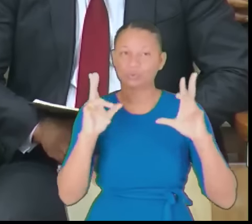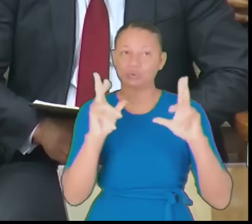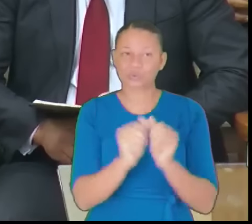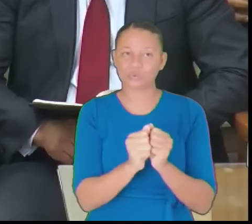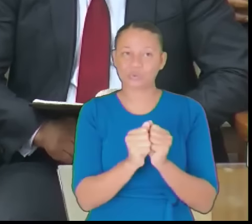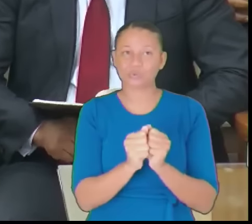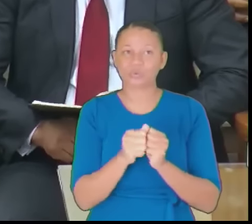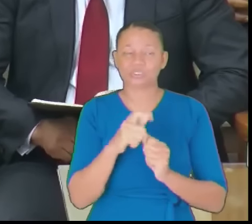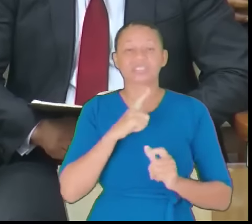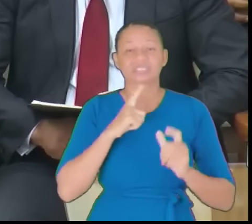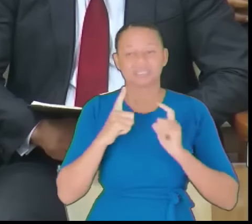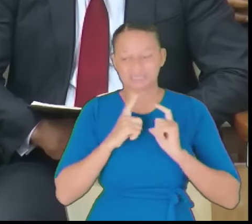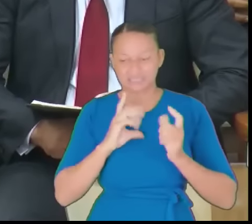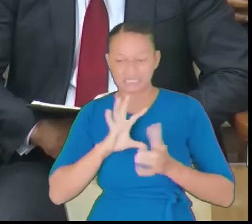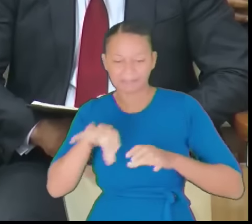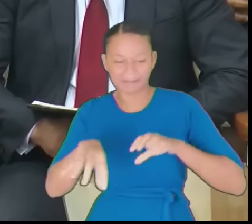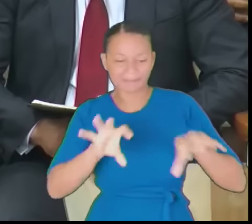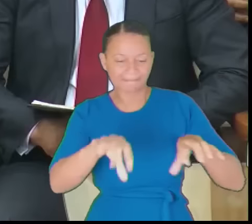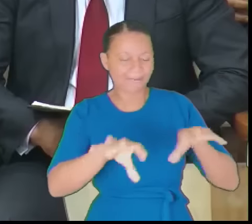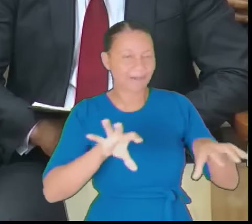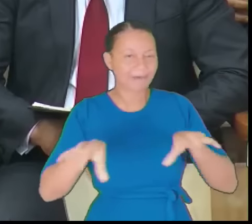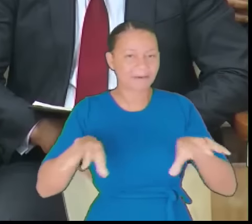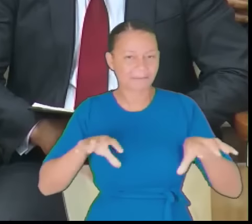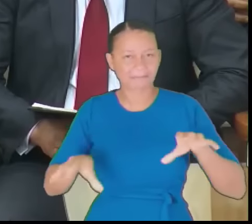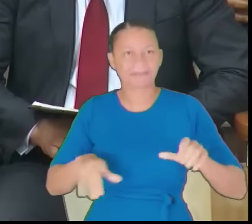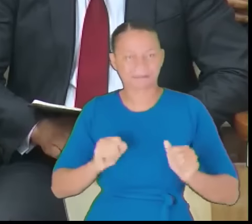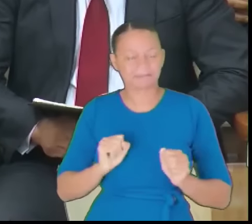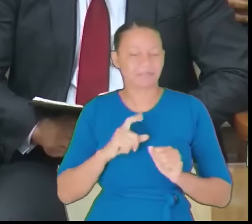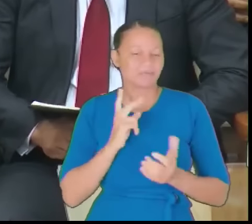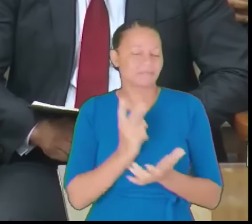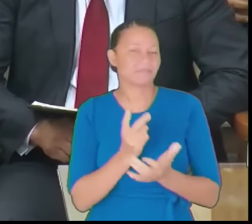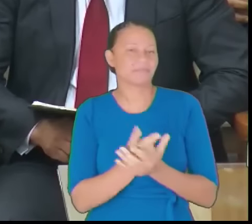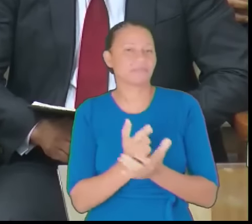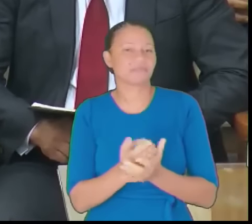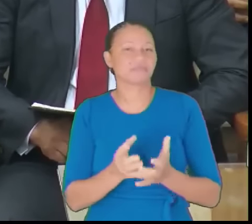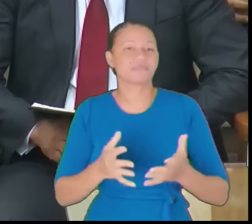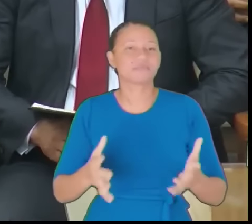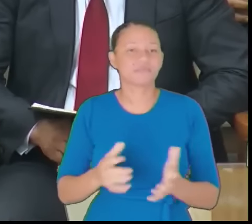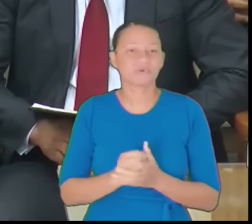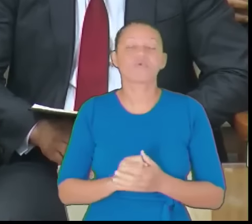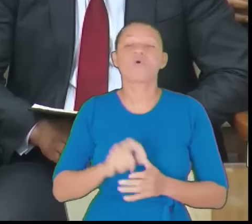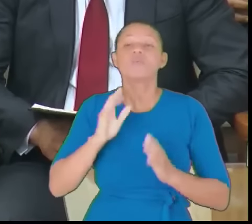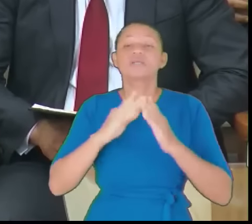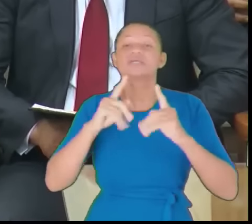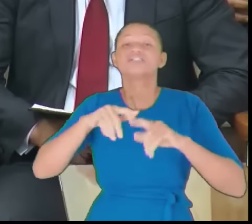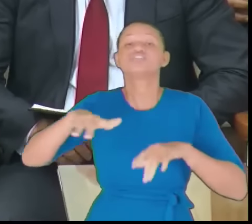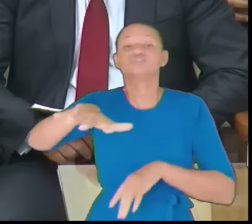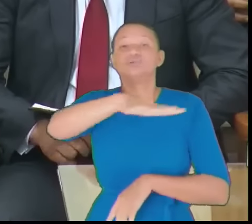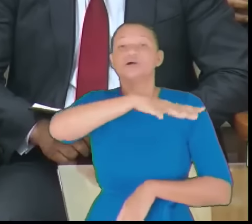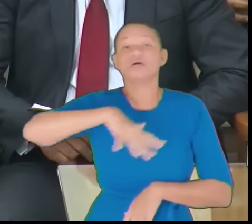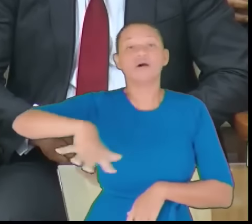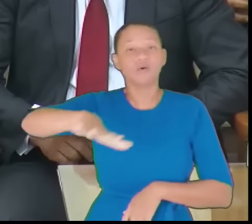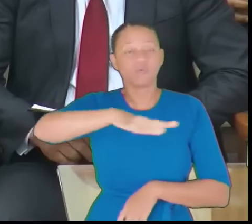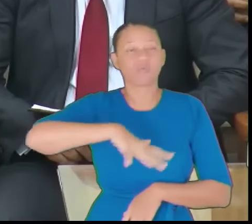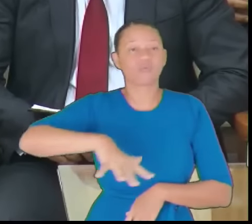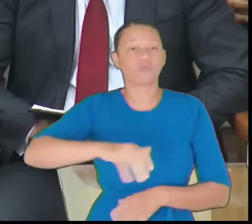porque sempre tem uma igreja local que mantém. Estou falando como denominação. Nos